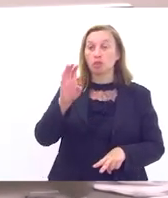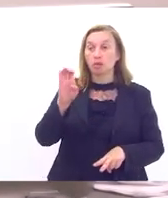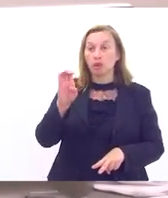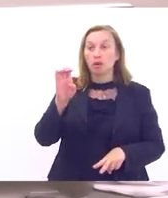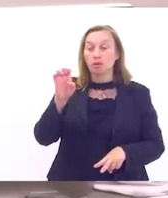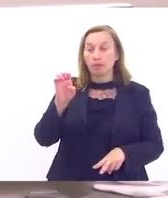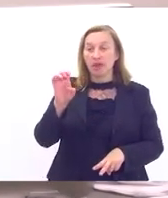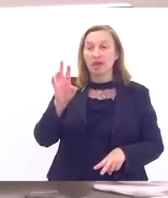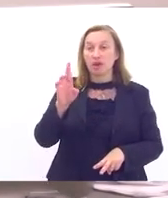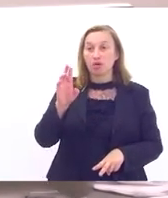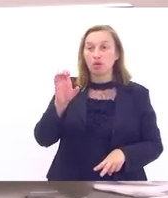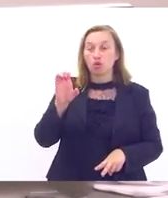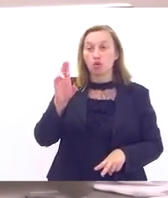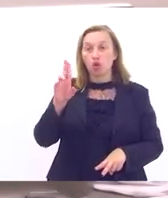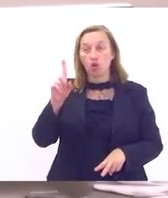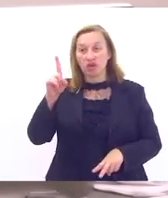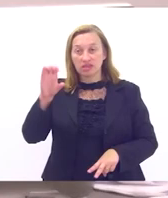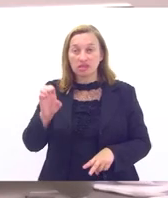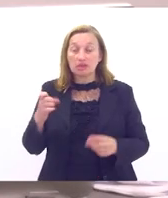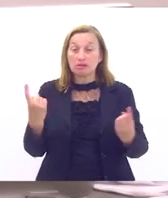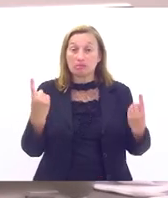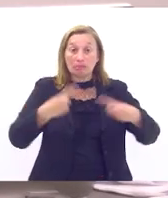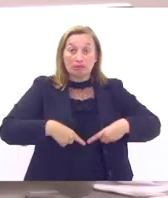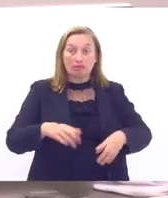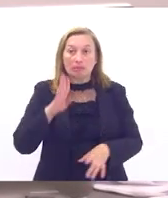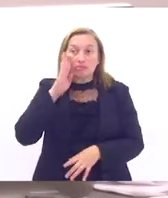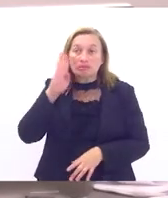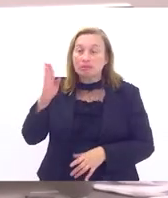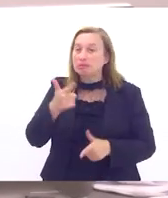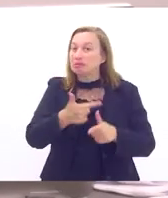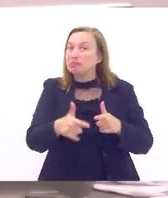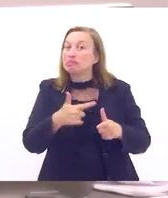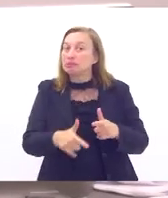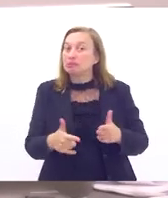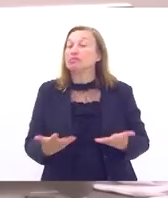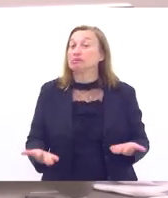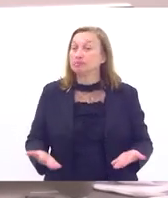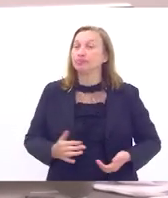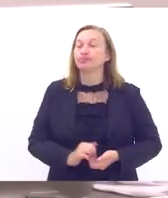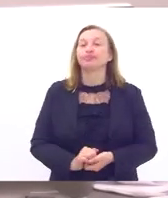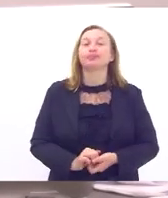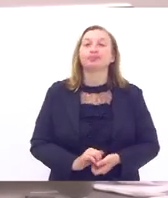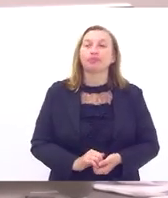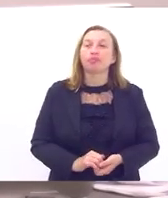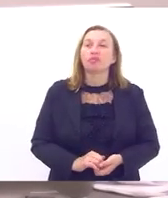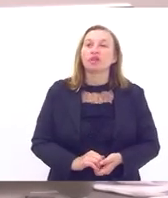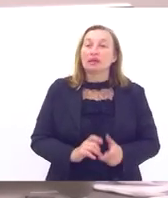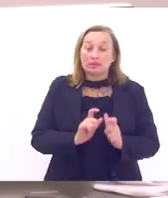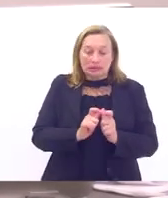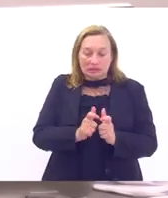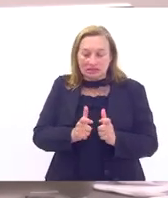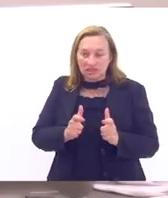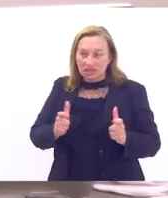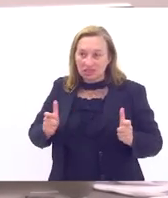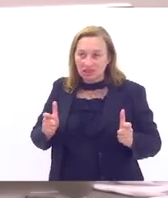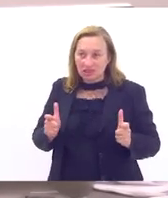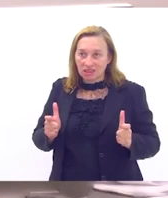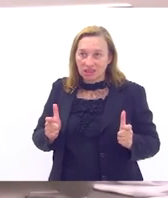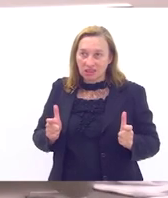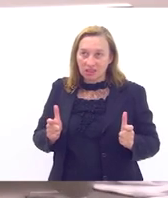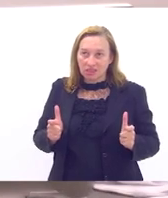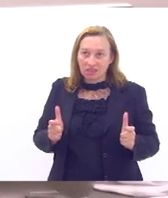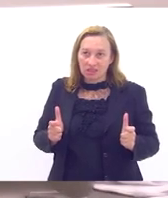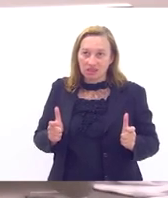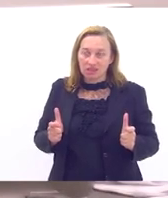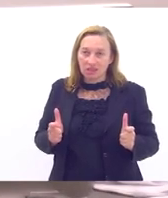talvez o principal desafio, o principal problema, né? E pela a grandiosidade da ocorrência